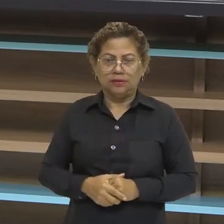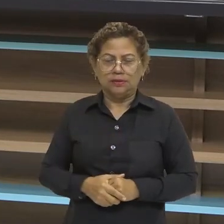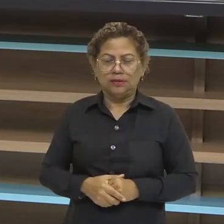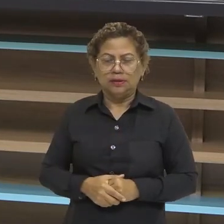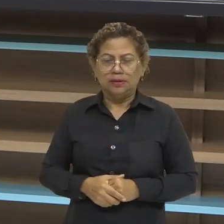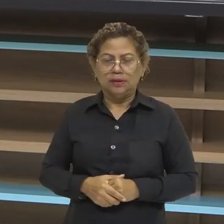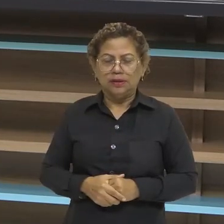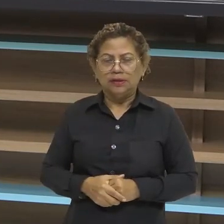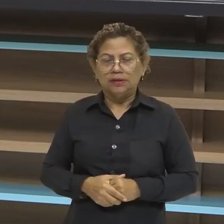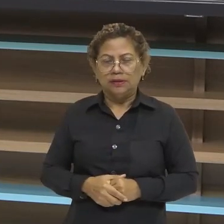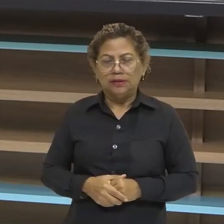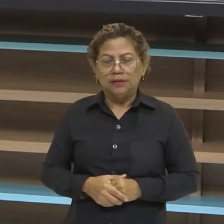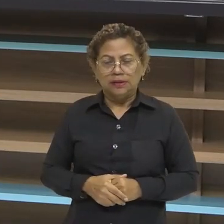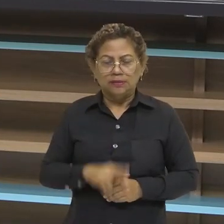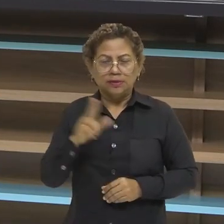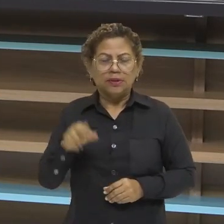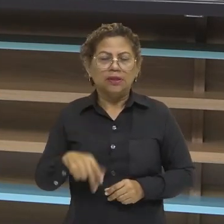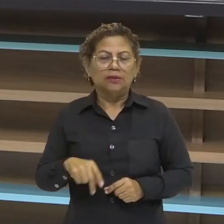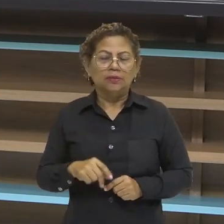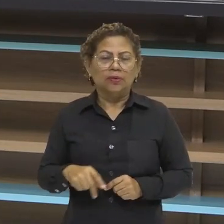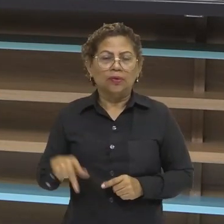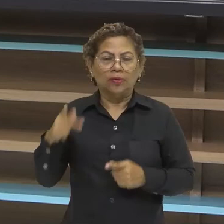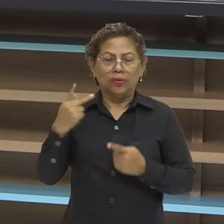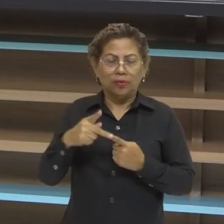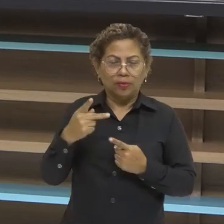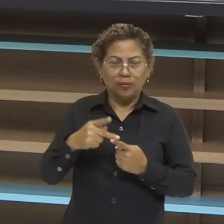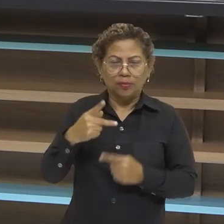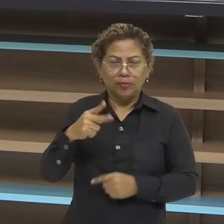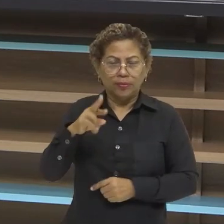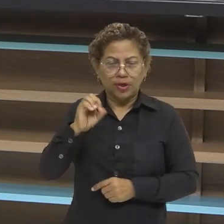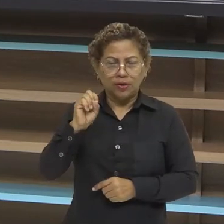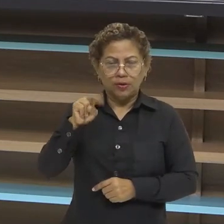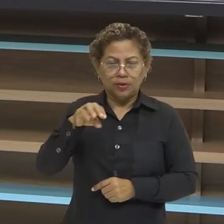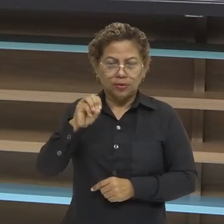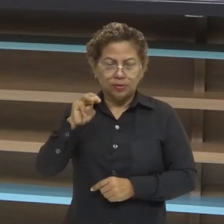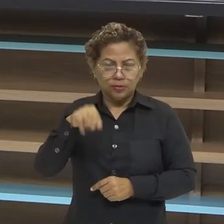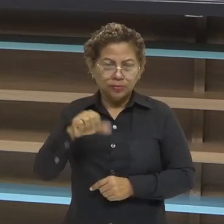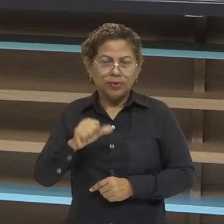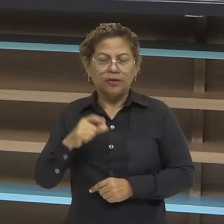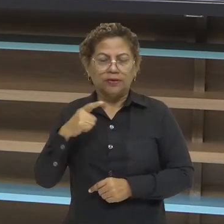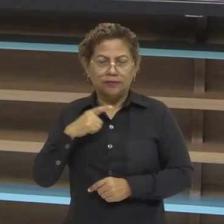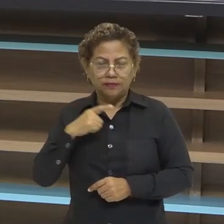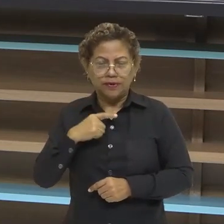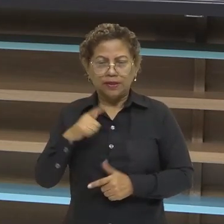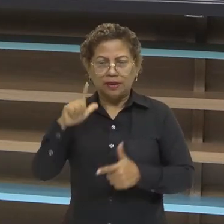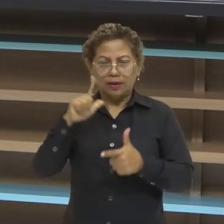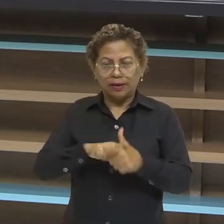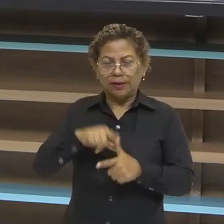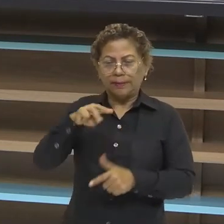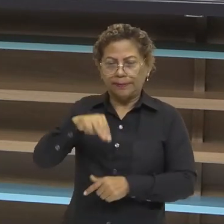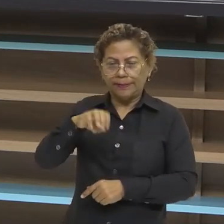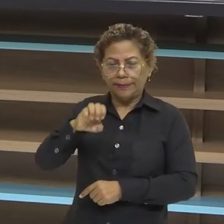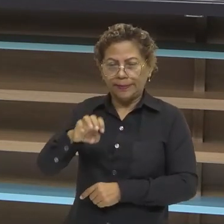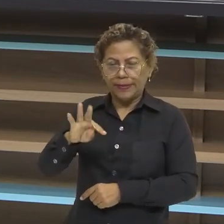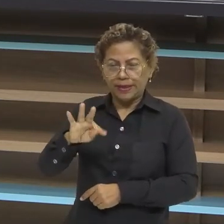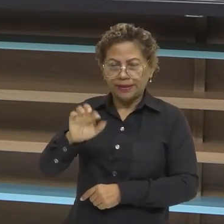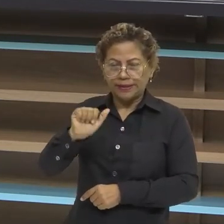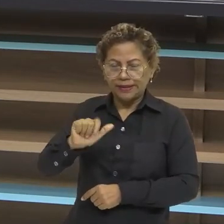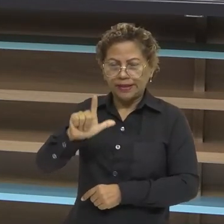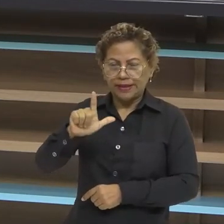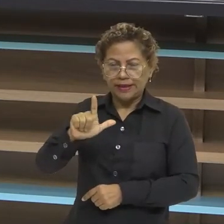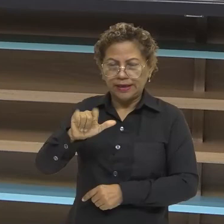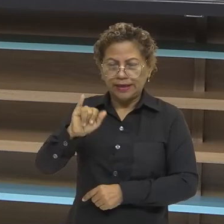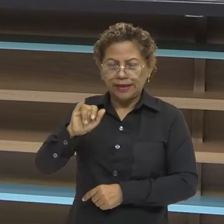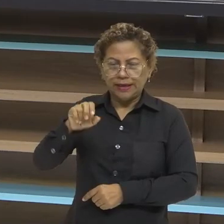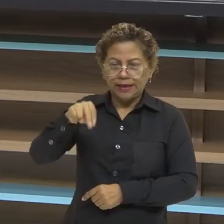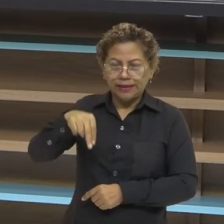classe de palavra, que é o pronome. Então, logo, nós vamos ter o quê? A função metalinguística,